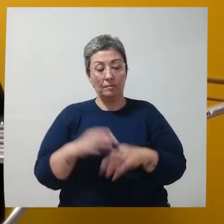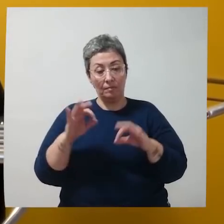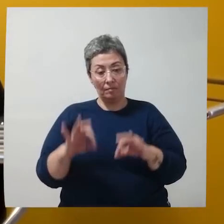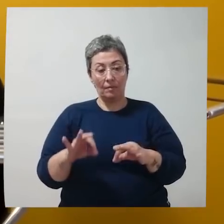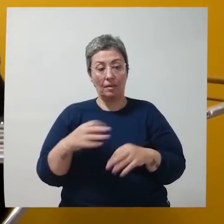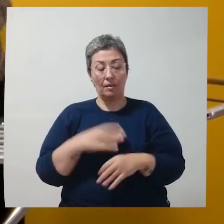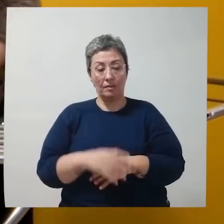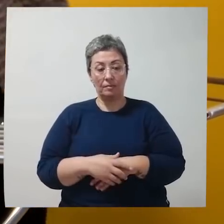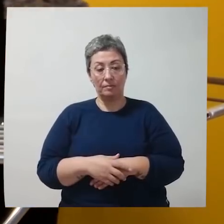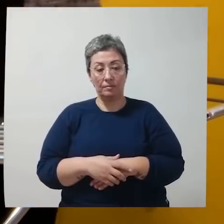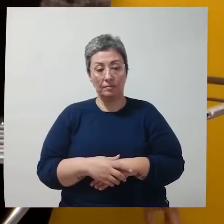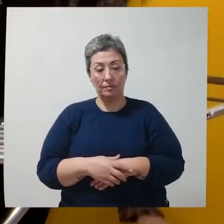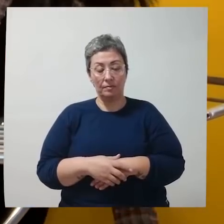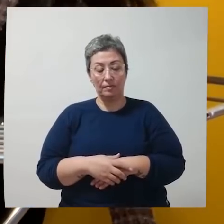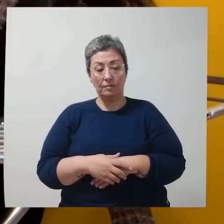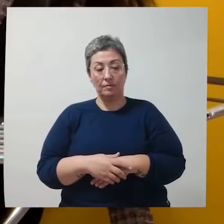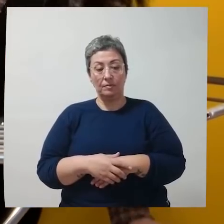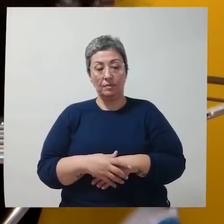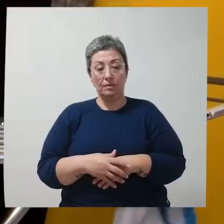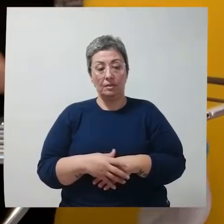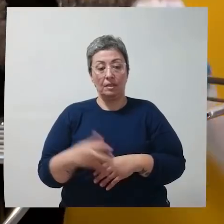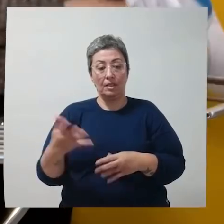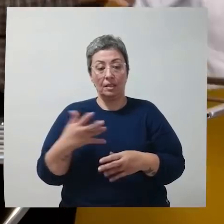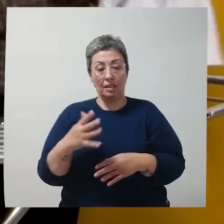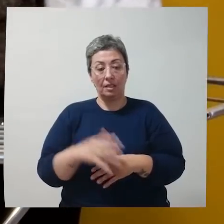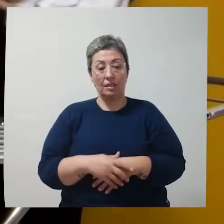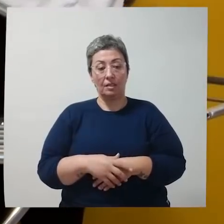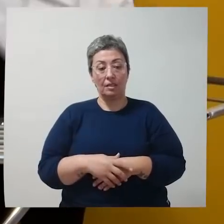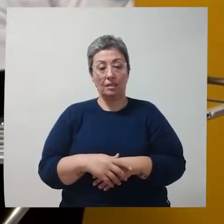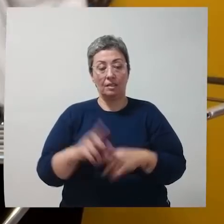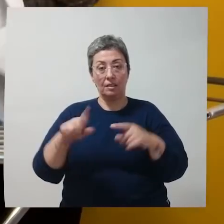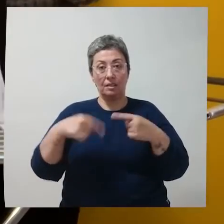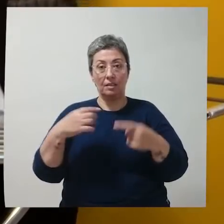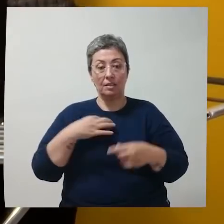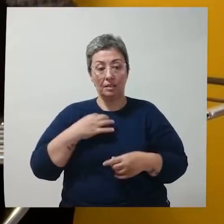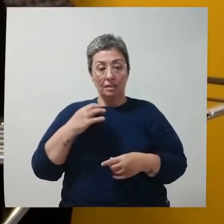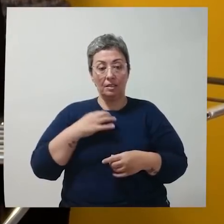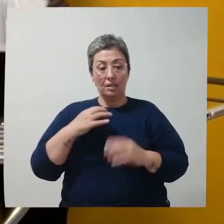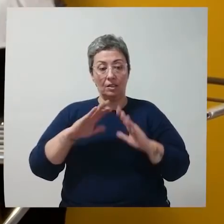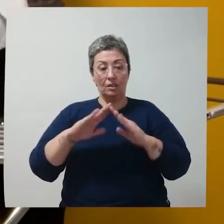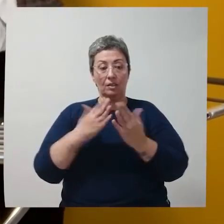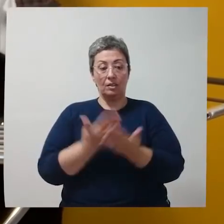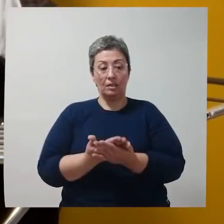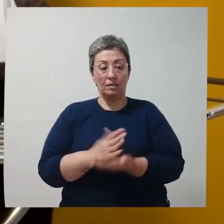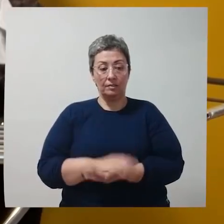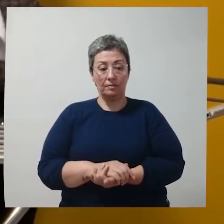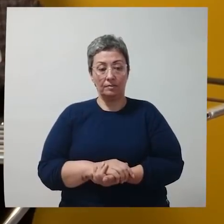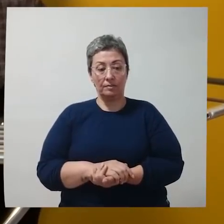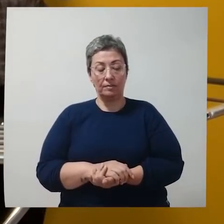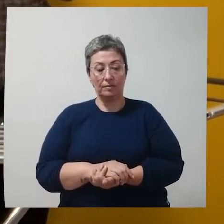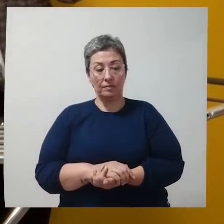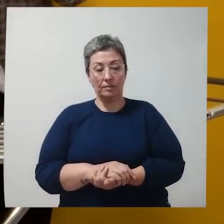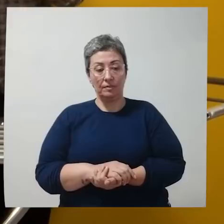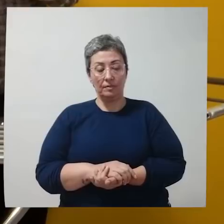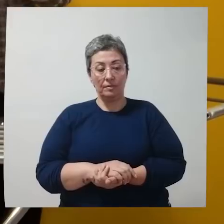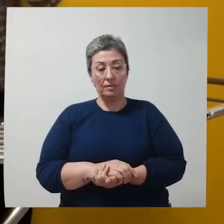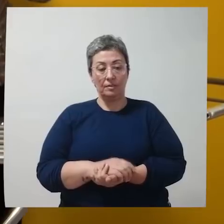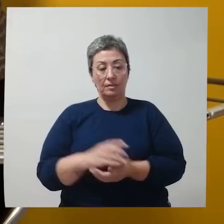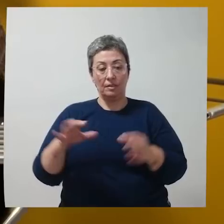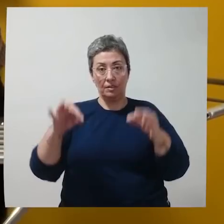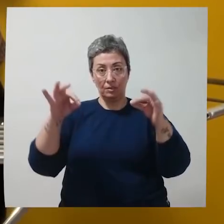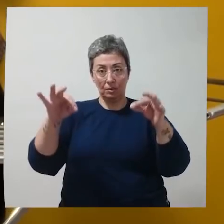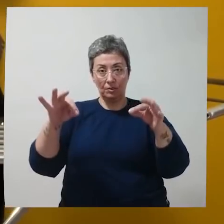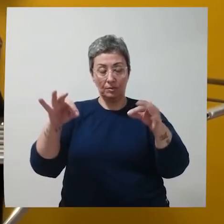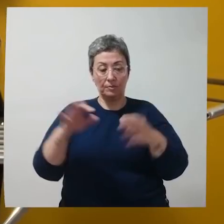Isso, pra cá. Muito bem. Agora nós vamos estender a camiseta da escola. Segura,